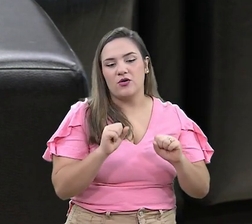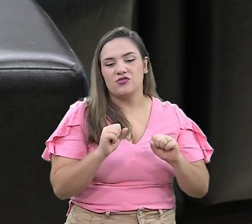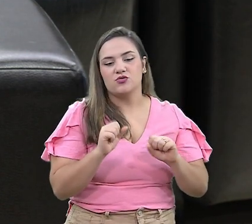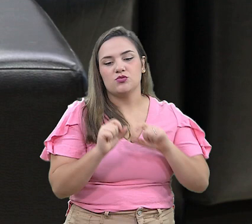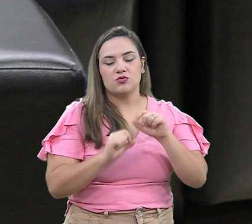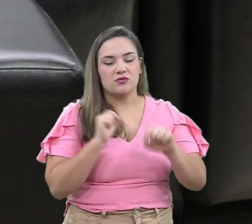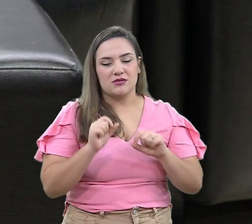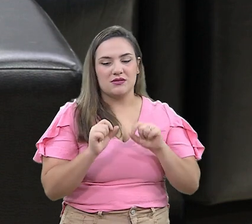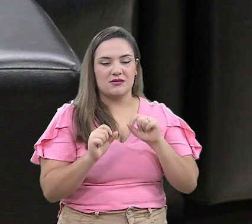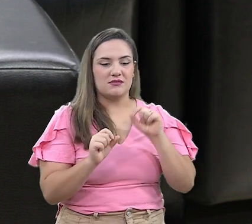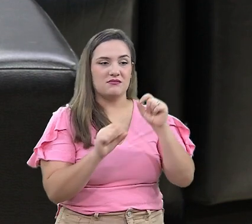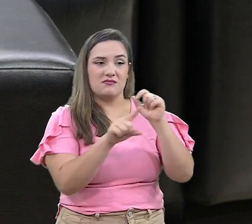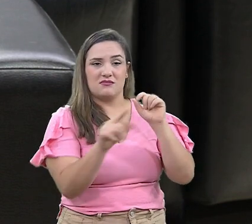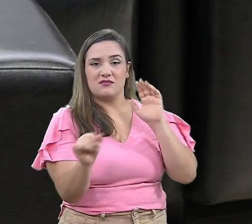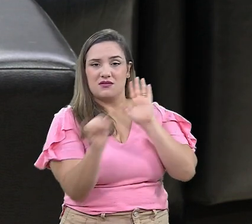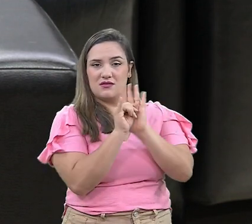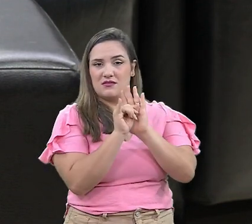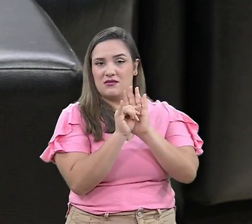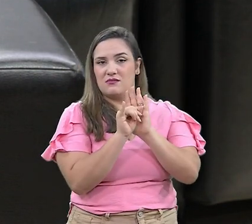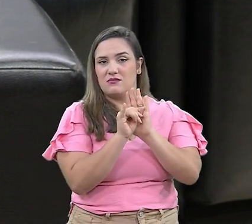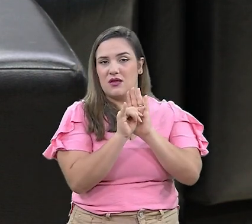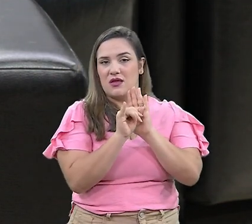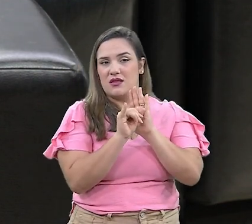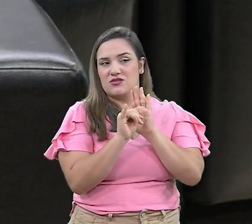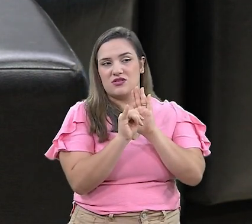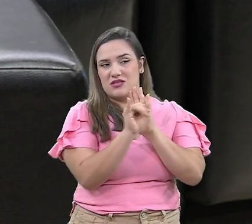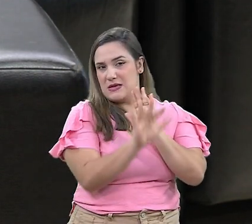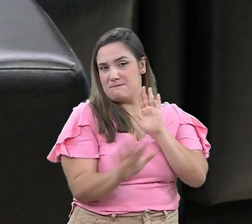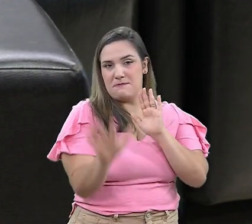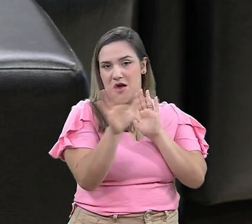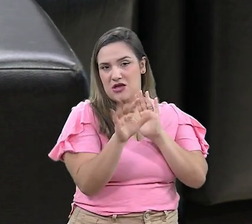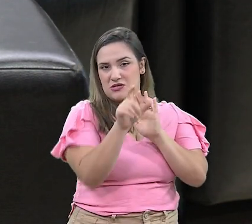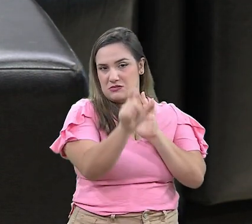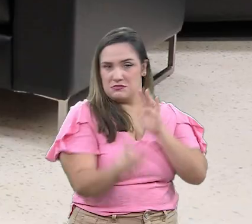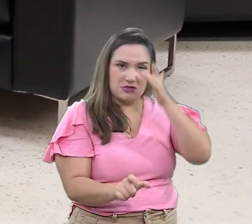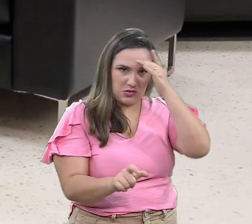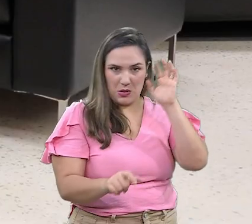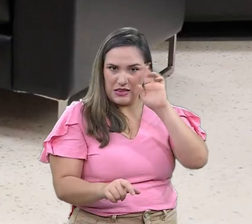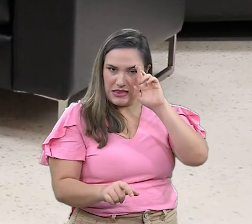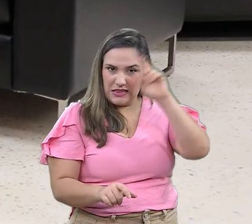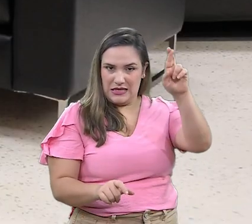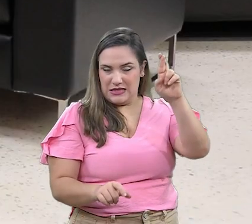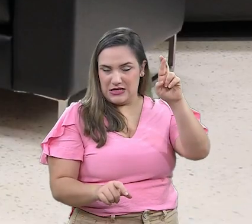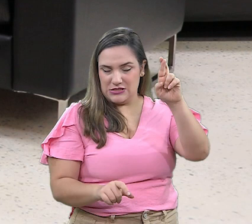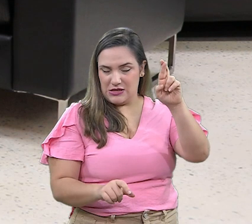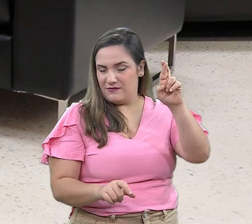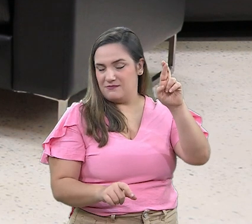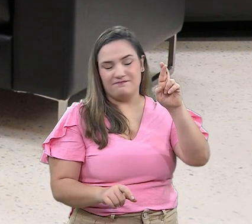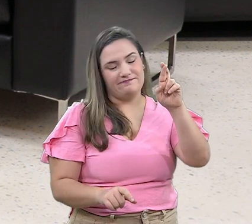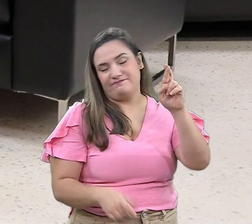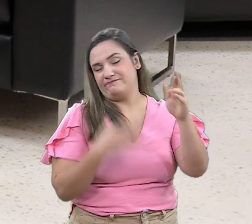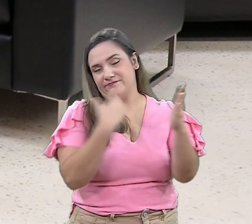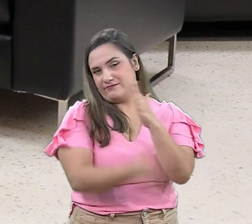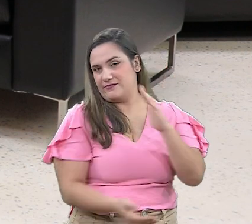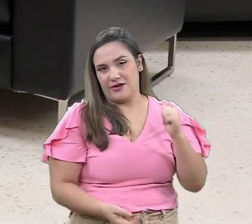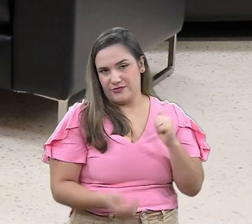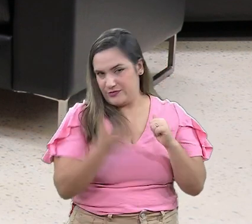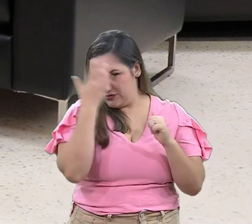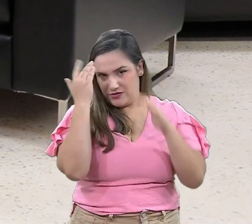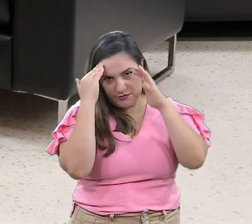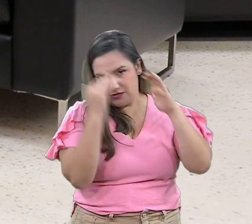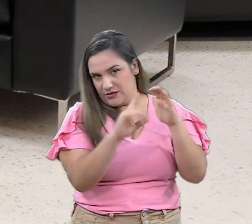a imagem enquanto líder pode ser comprometida, né? A